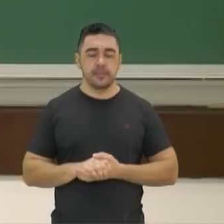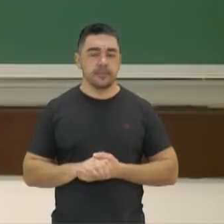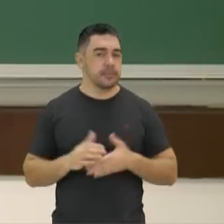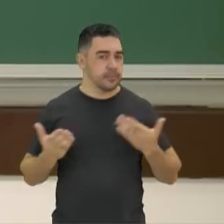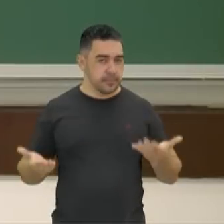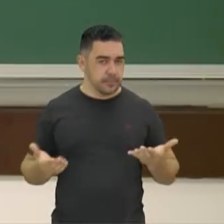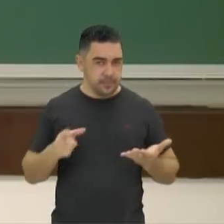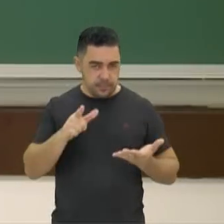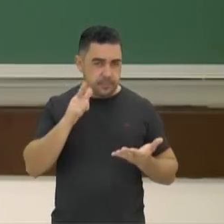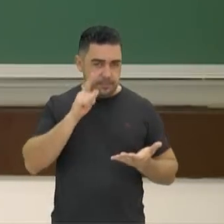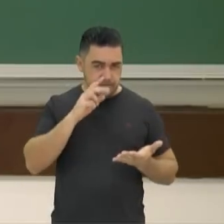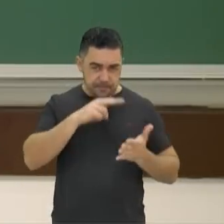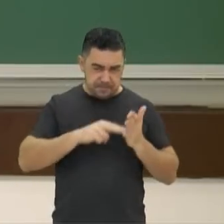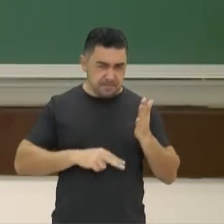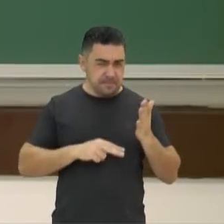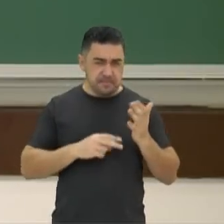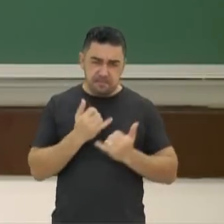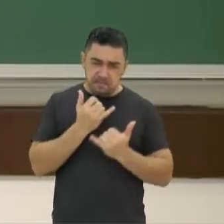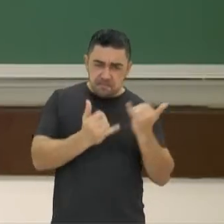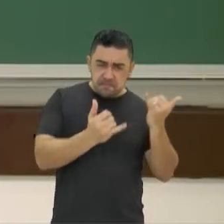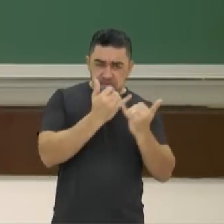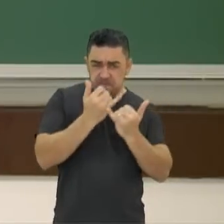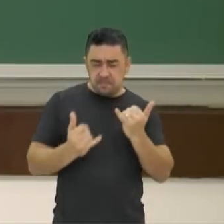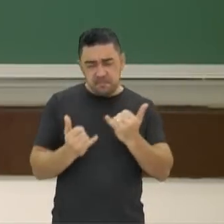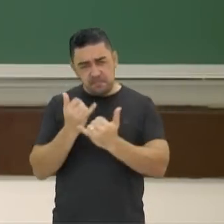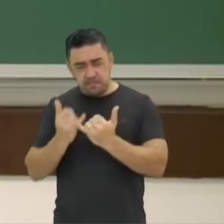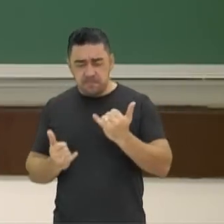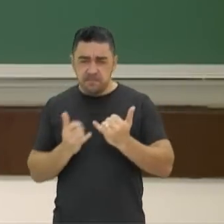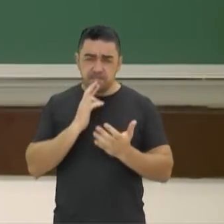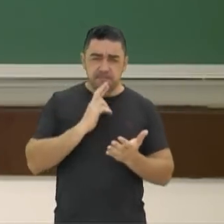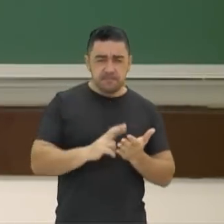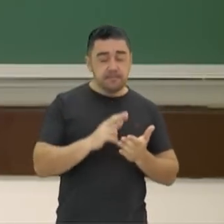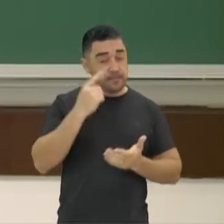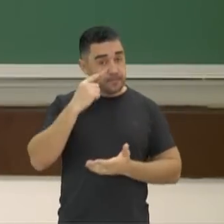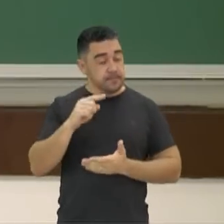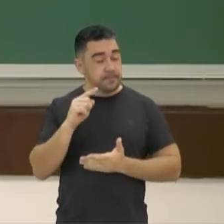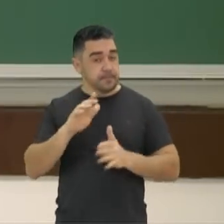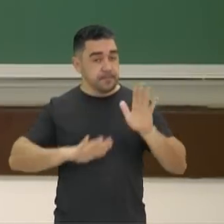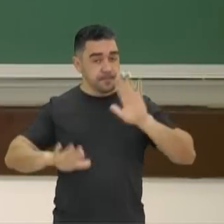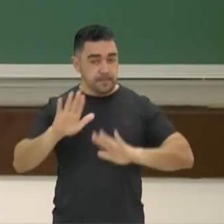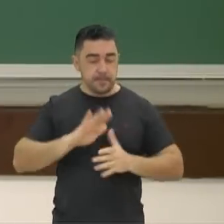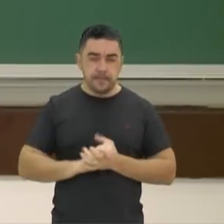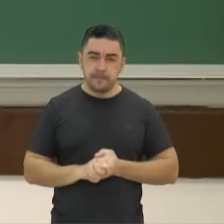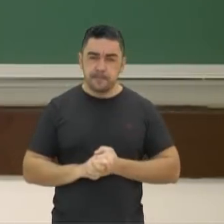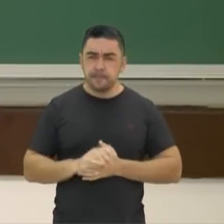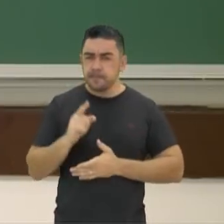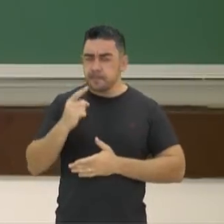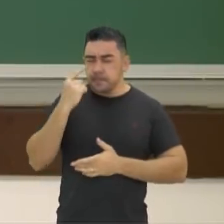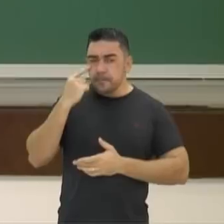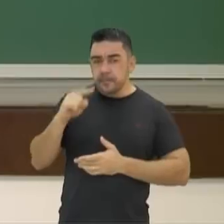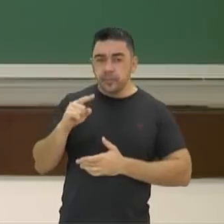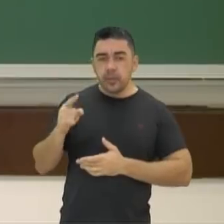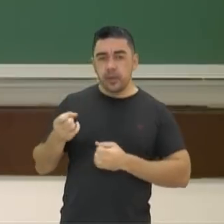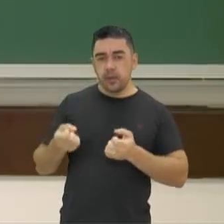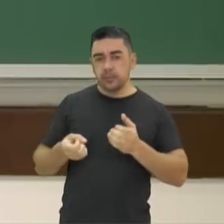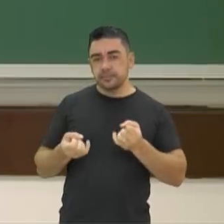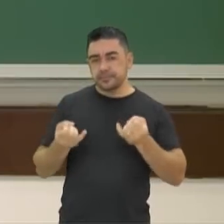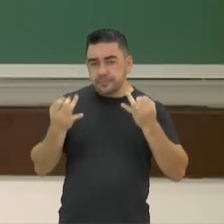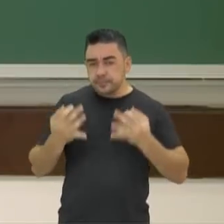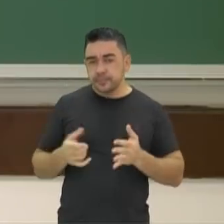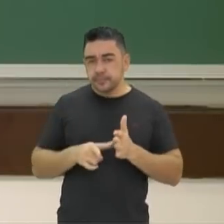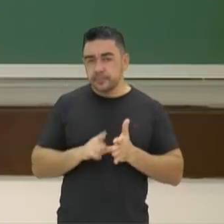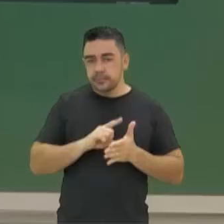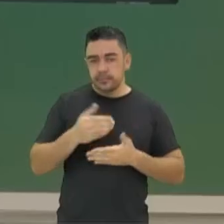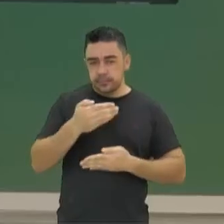E aí, gente, conseguiram ler? Bastante parecido as alternativas, né? Tem que ver com cuidado. Então, vamos pensar o que está dizendo aqui, ó. Voltando no slide anterior.